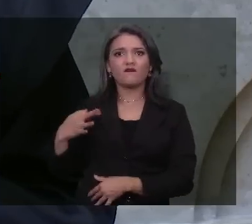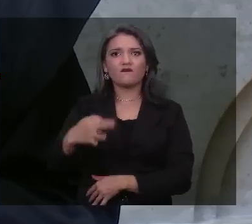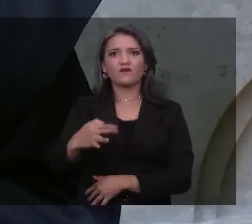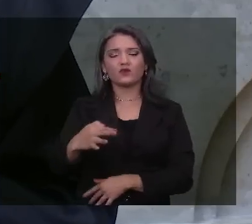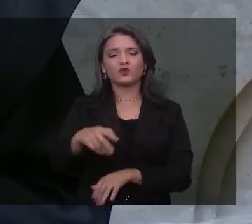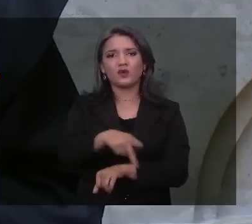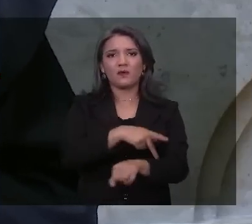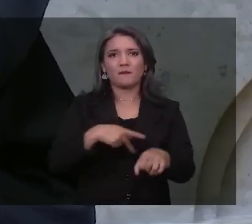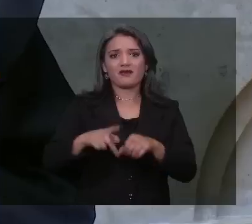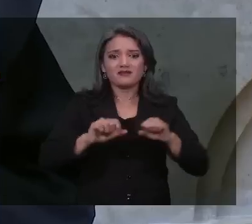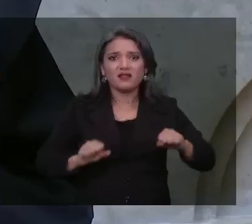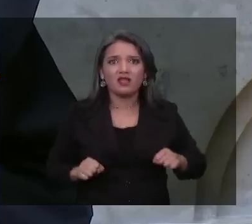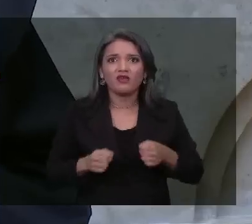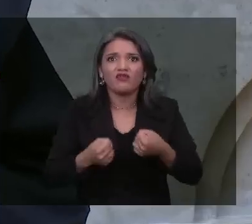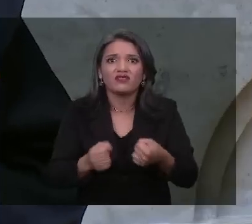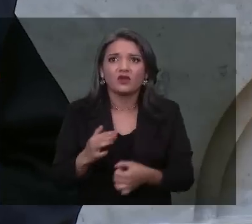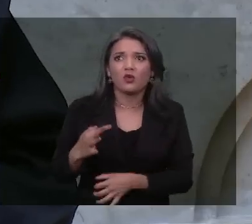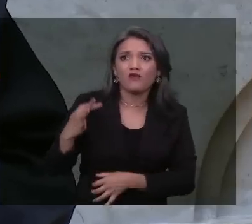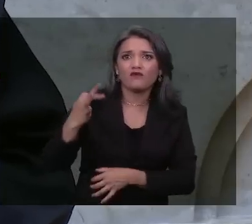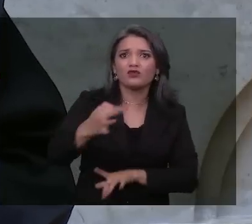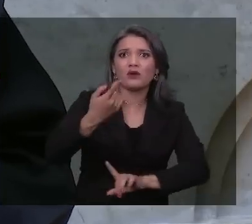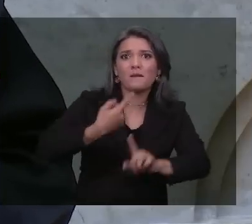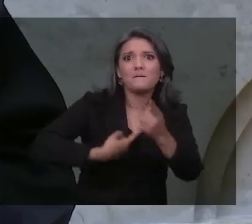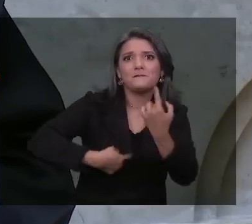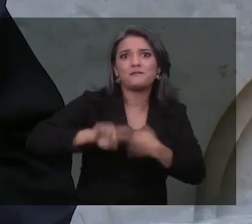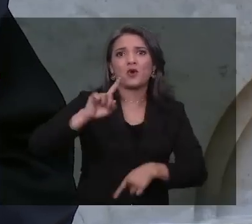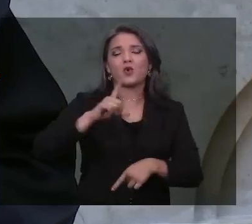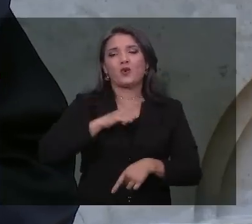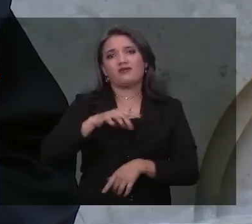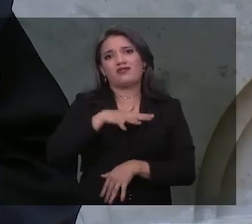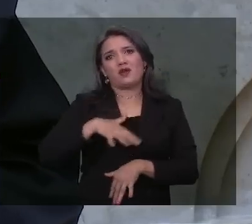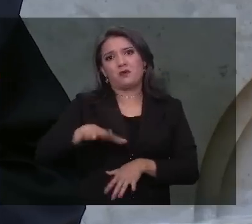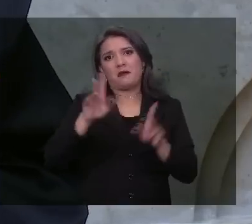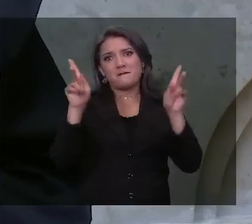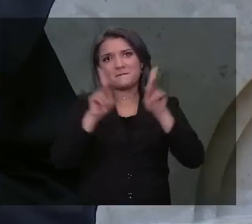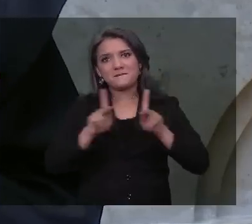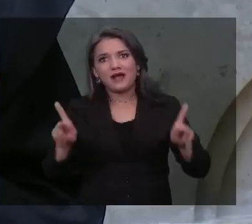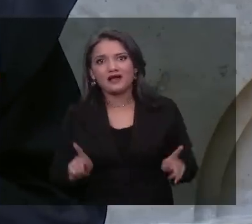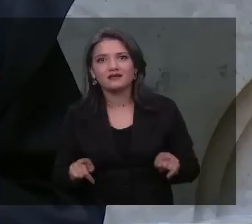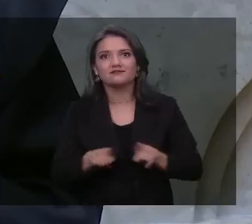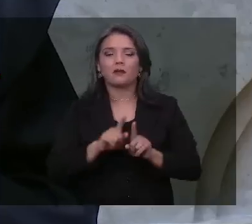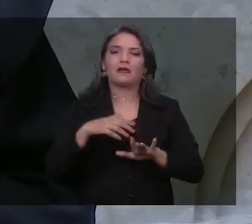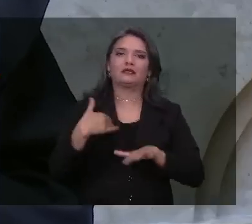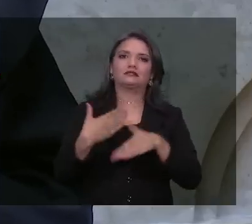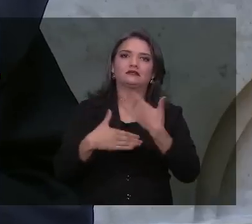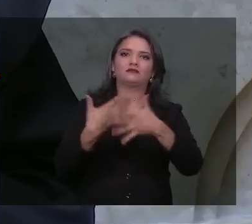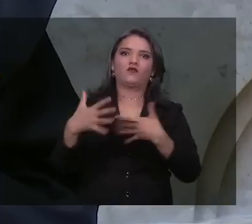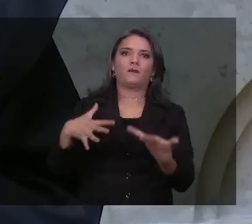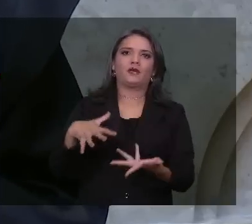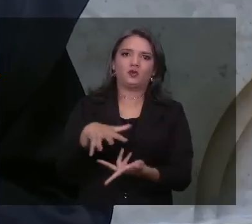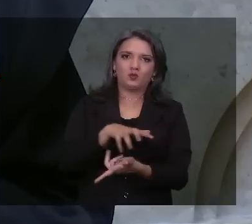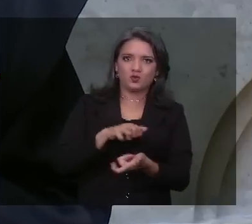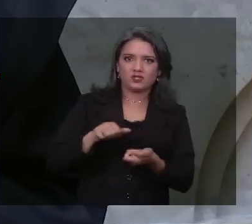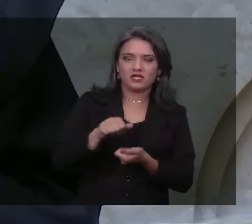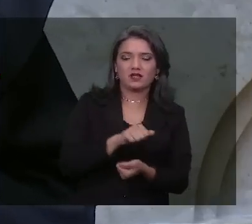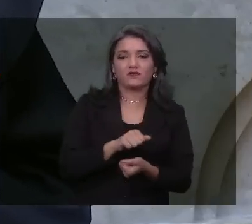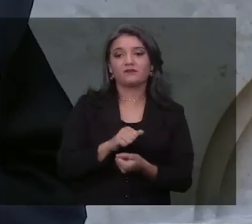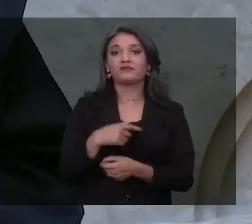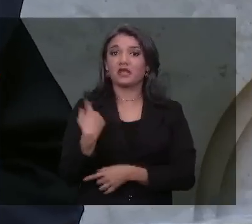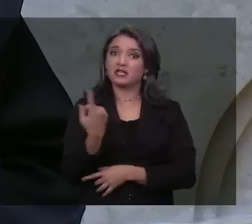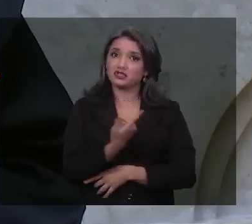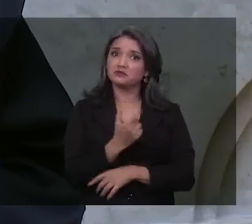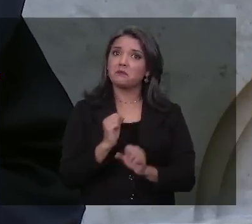do futuro próspero, cultivadores de um ambiente de paz e desenvolvimento sustentável. Podemos juntos,